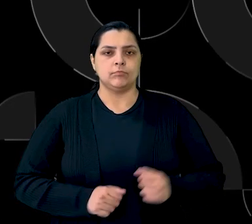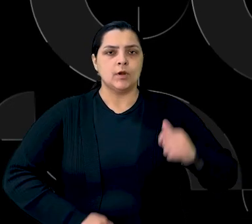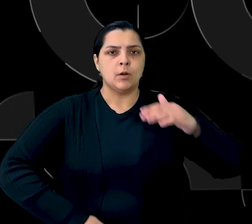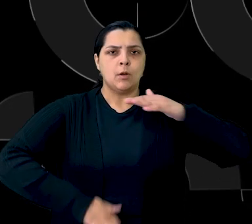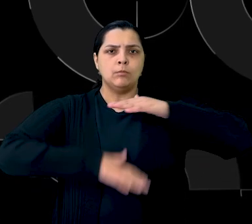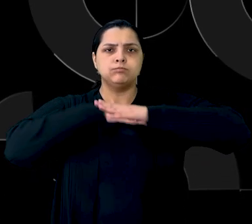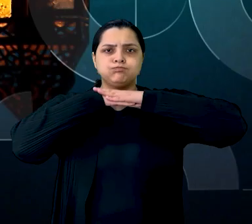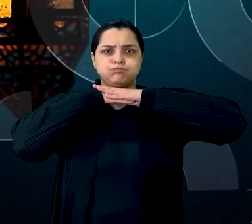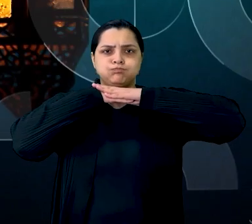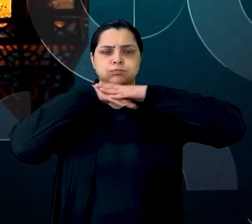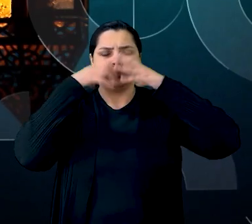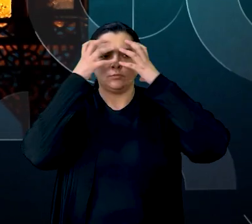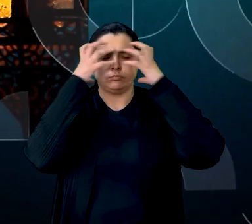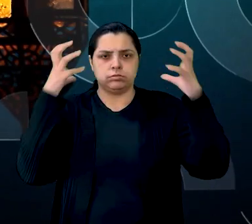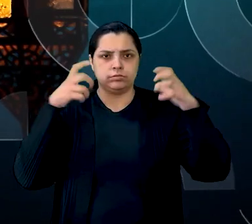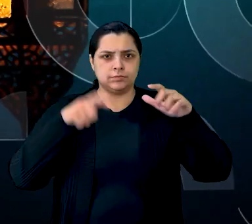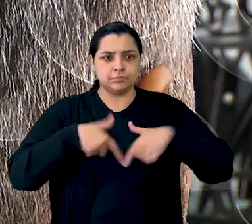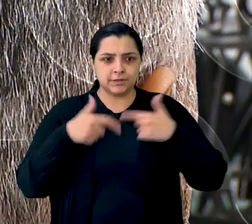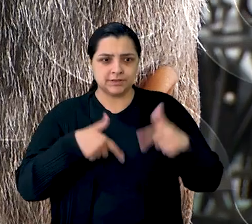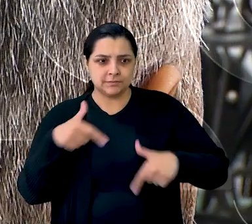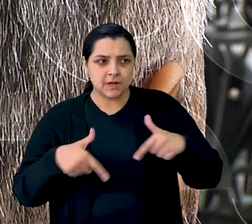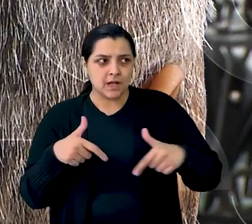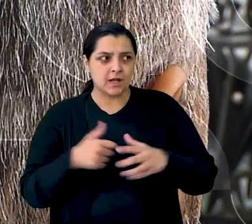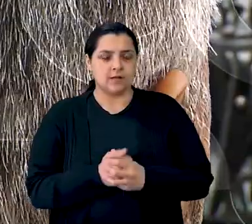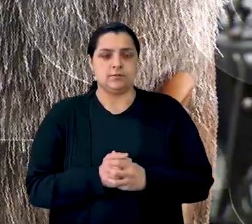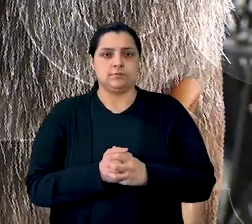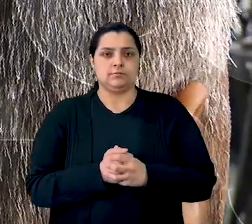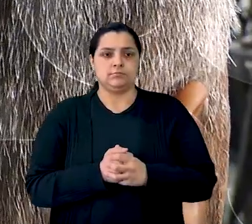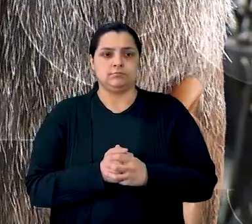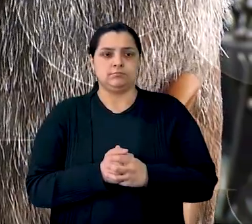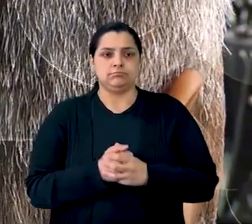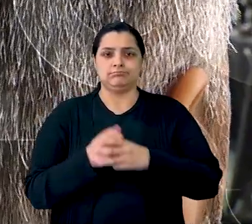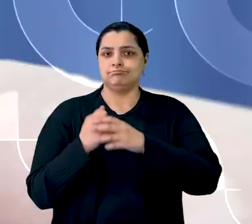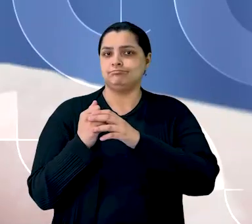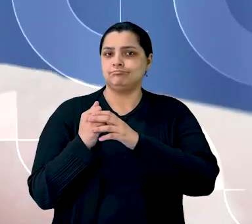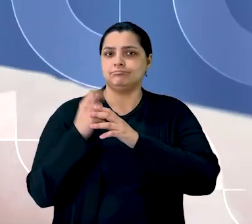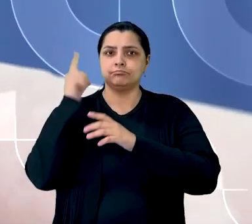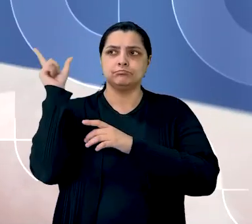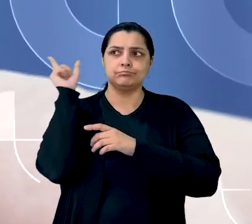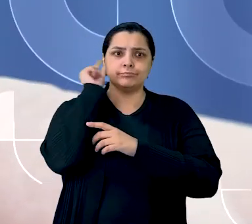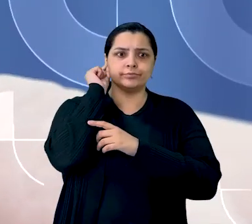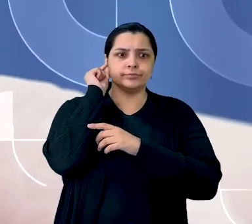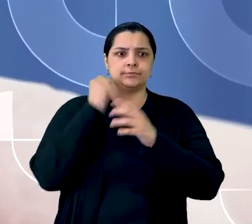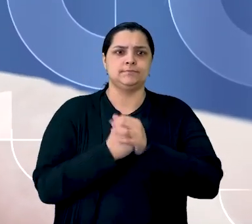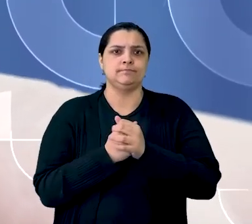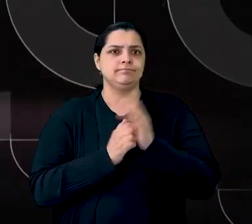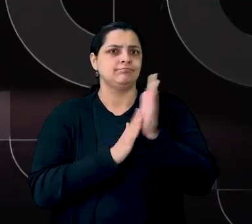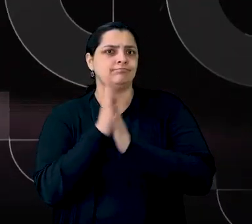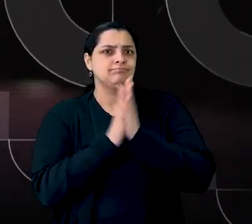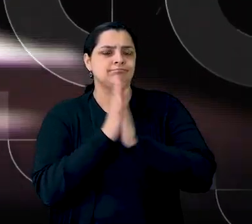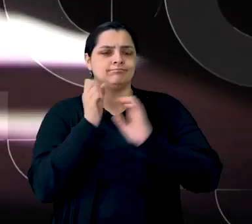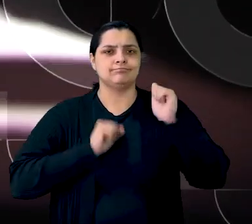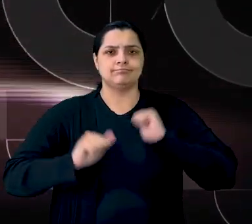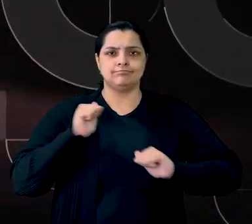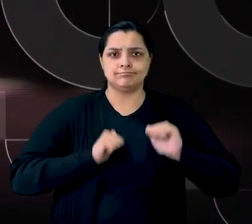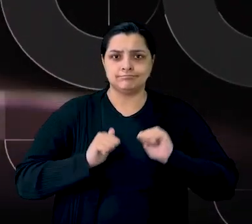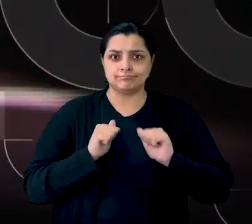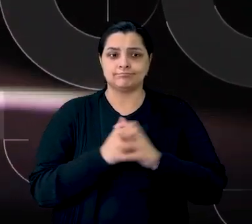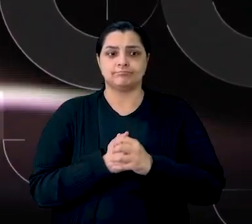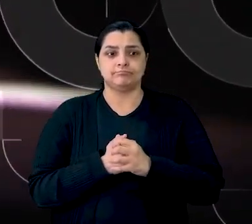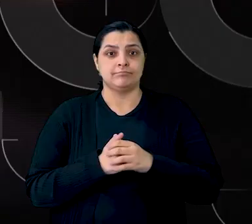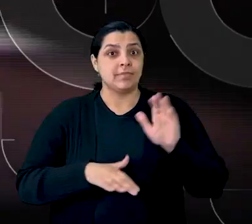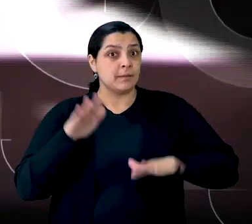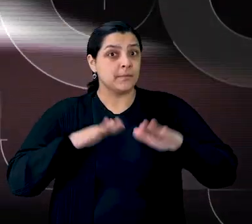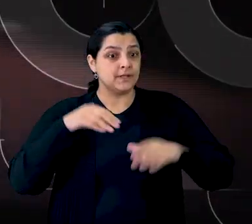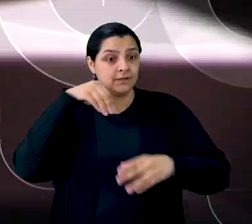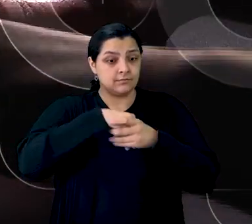Síndrome de burnout, ansiedade, lesões por esforços repetitivos, perda auditiva. A depender das condições de